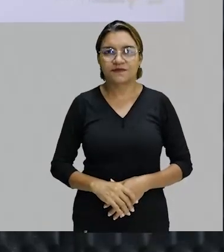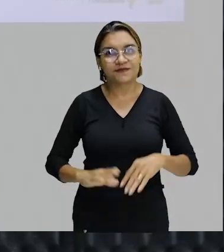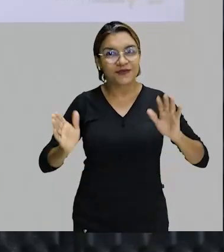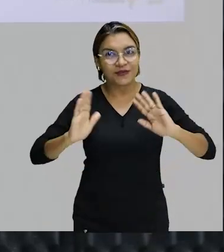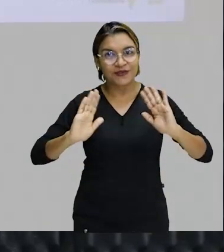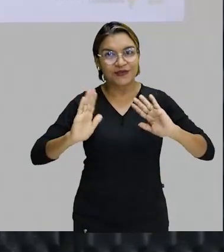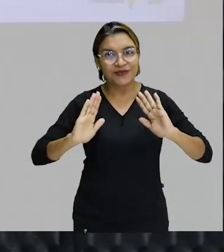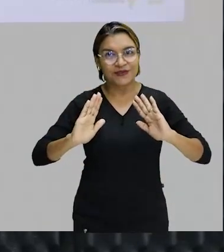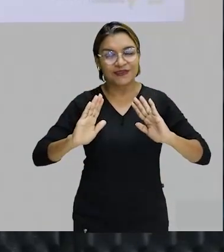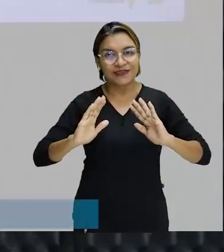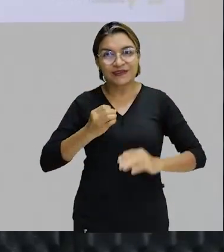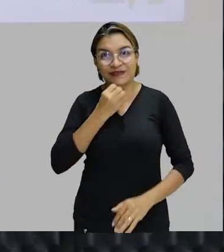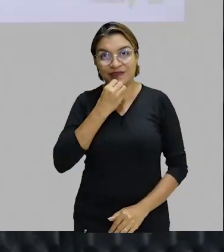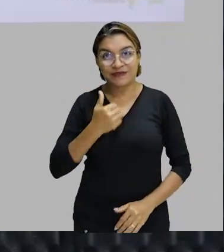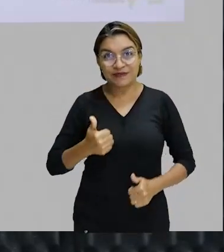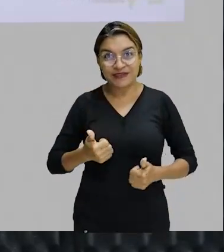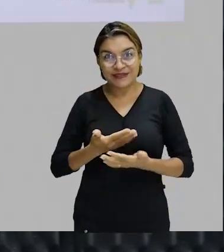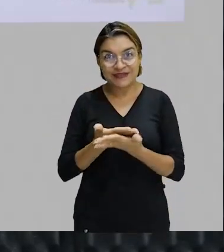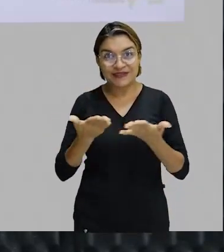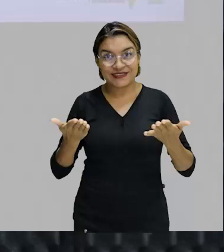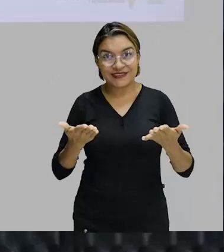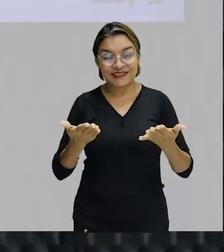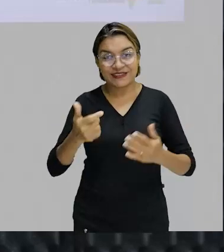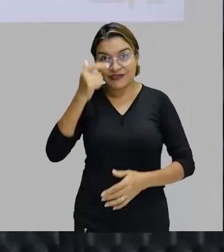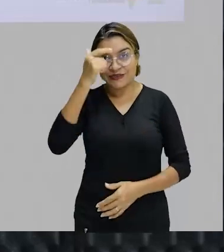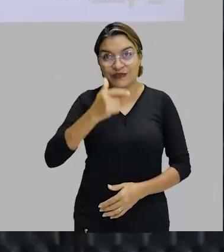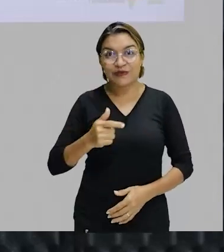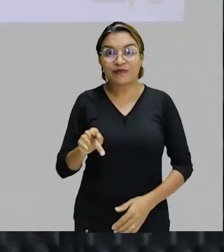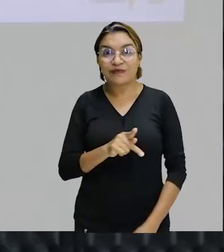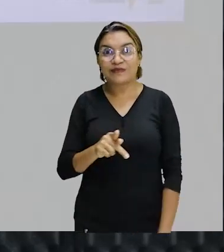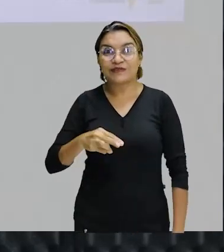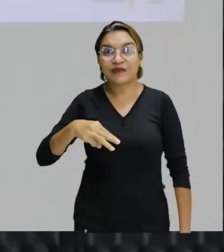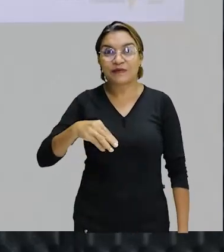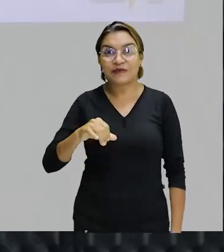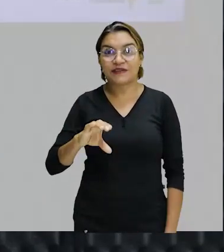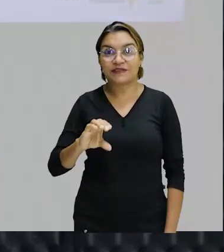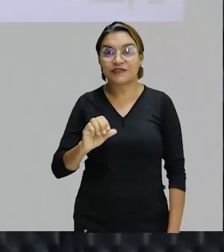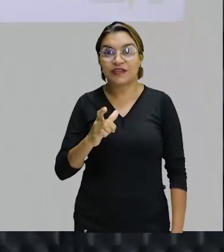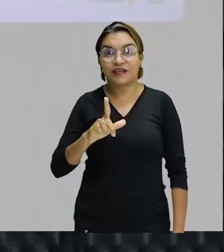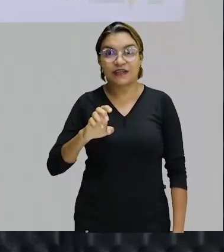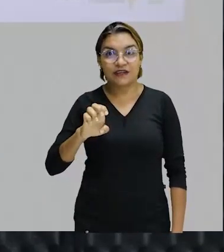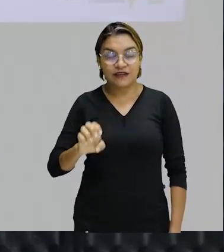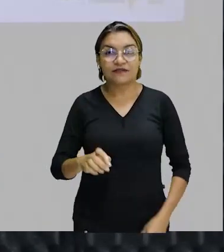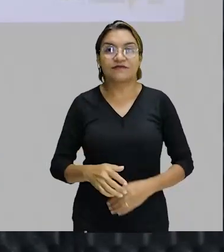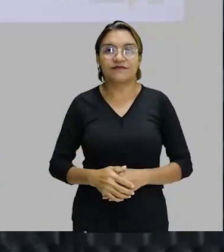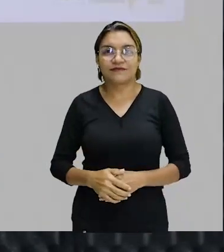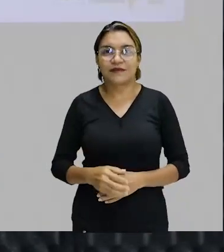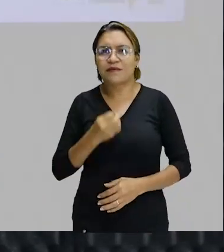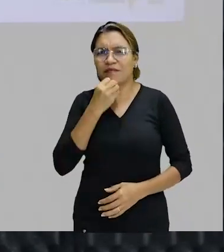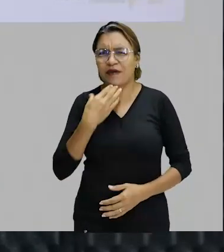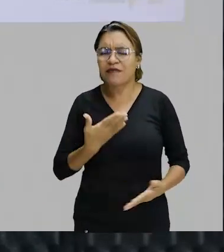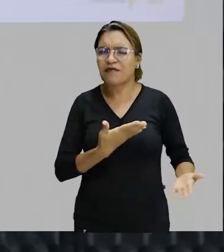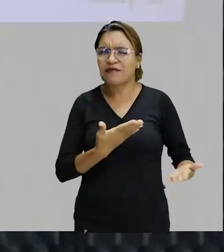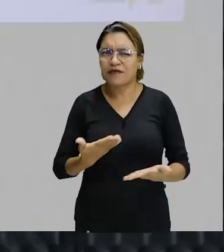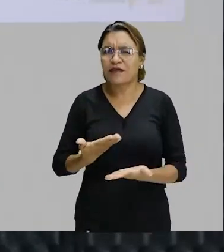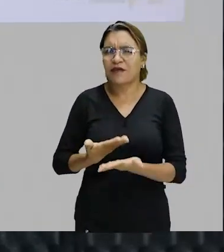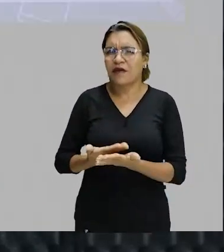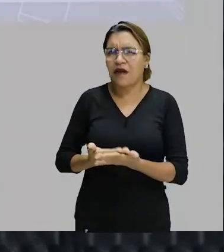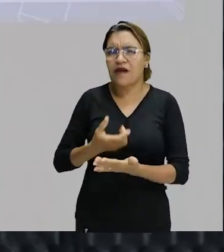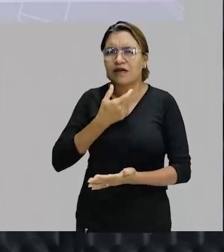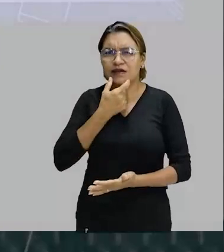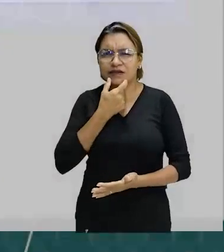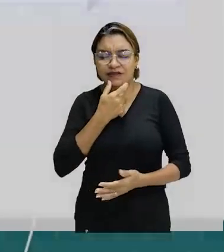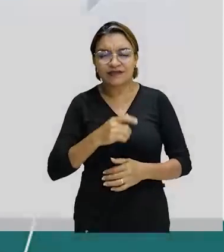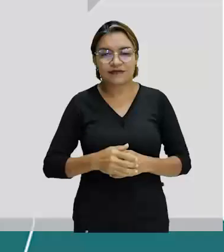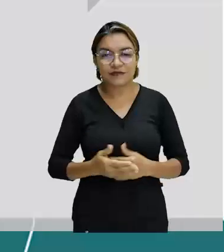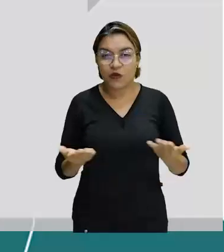Hello everybody, welcome to our English class. I'm teacher Michelle. Olá pessoal, sejam bem-vindos a mais uma aula de inglês. Eu sou a professora Michelle.